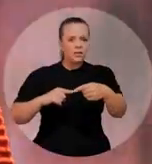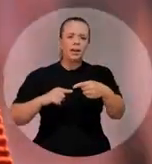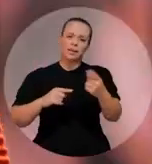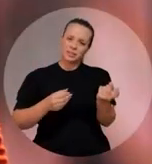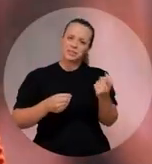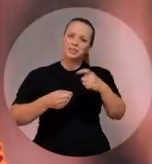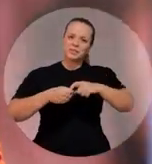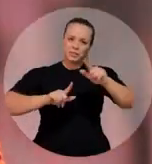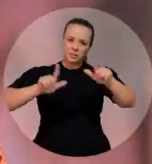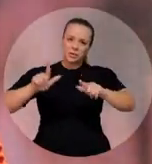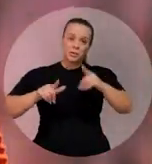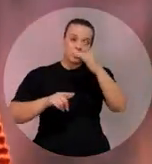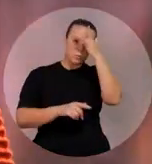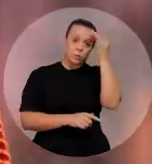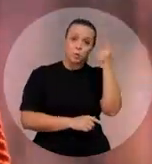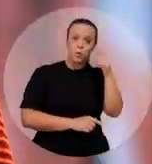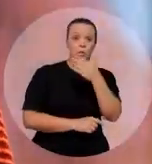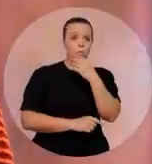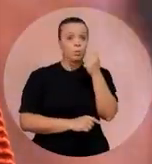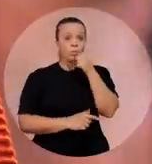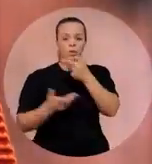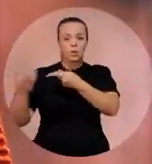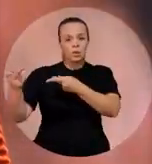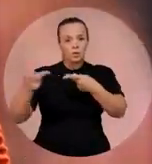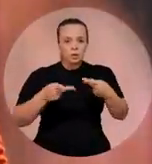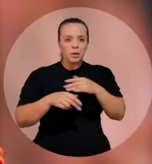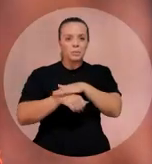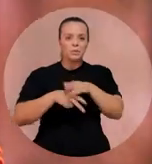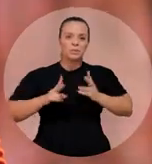semana que vem a gente volta com outro convidado ou convidada para